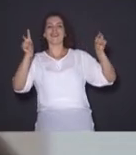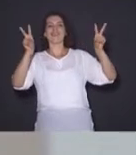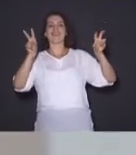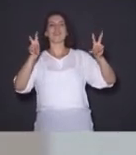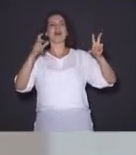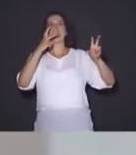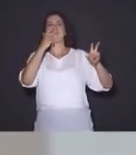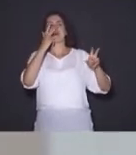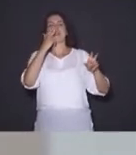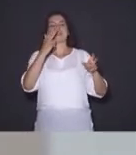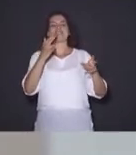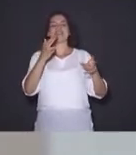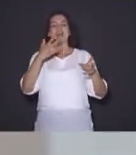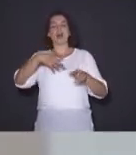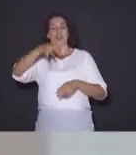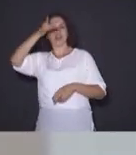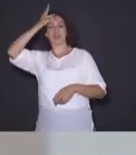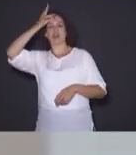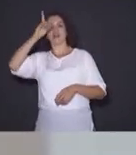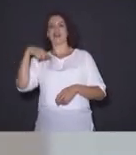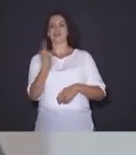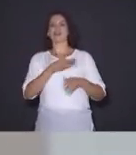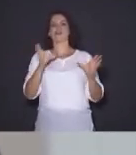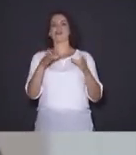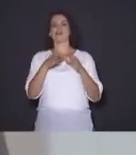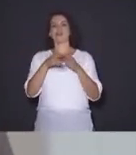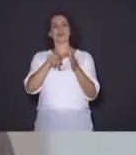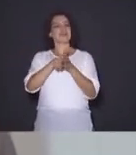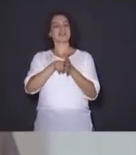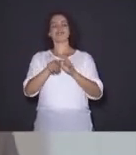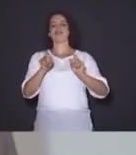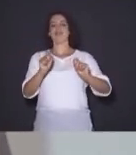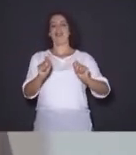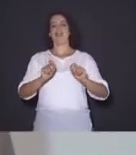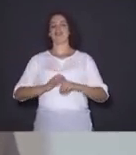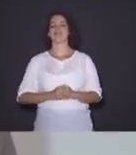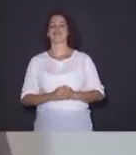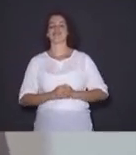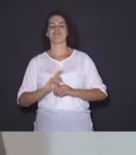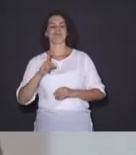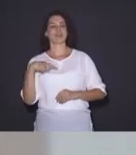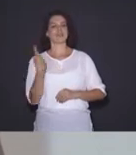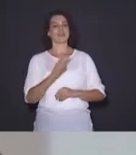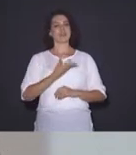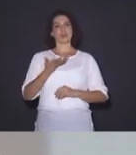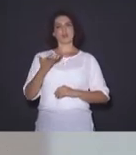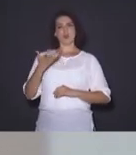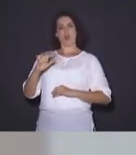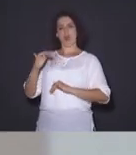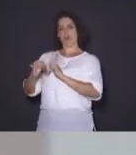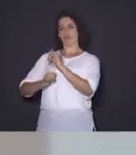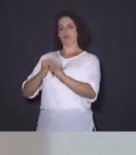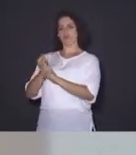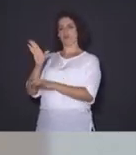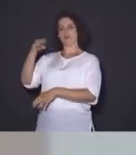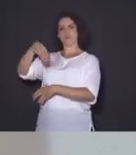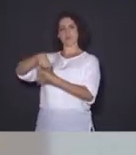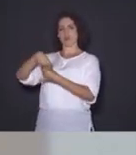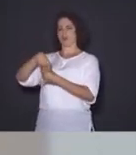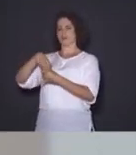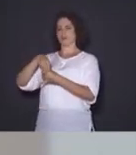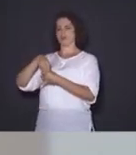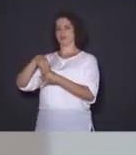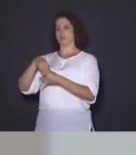de mantra do nosso grupo de pesquisa que é o seguinte nós não queremos a internet nas escolas mas sim as